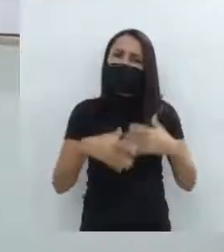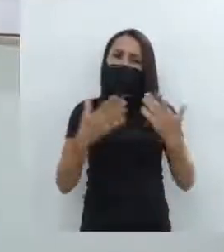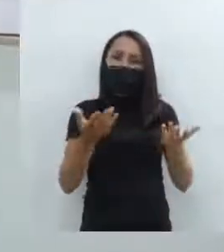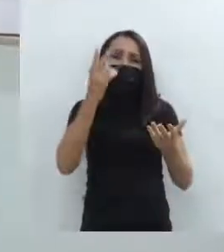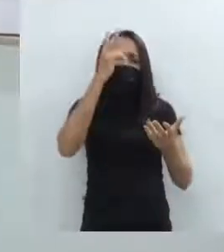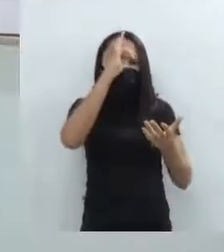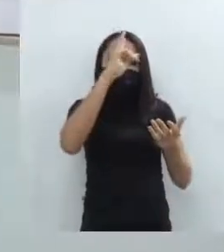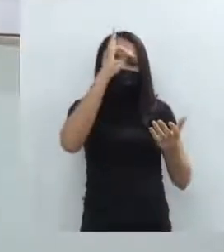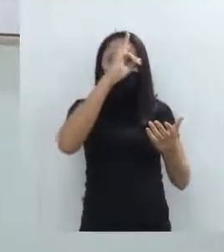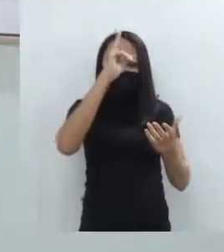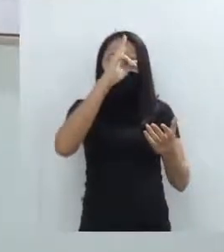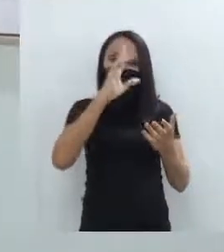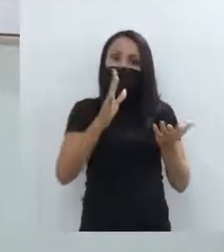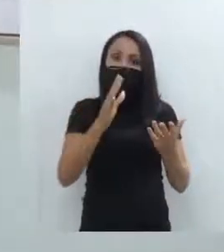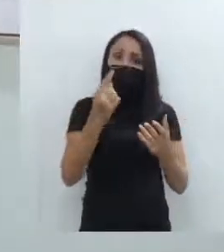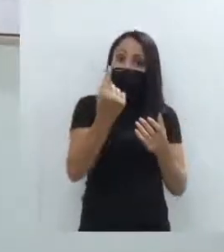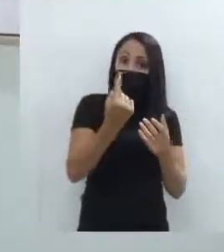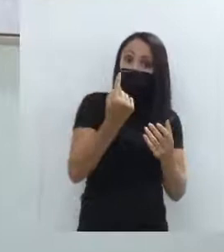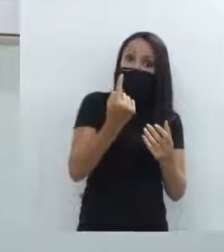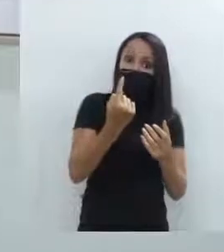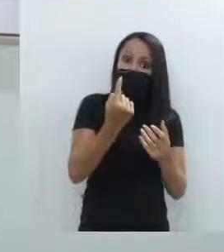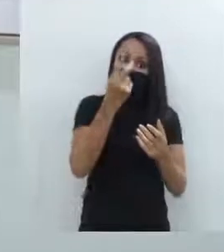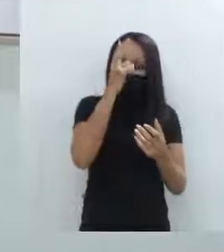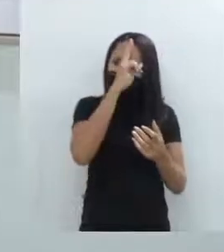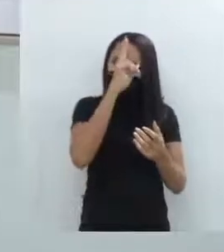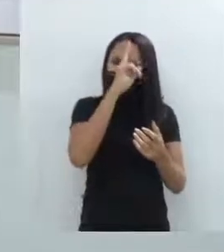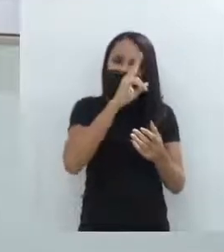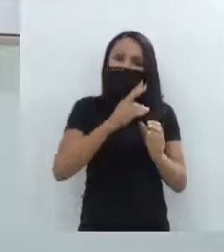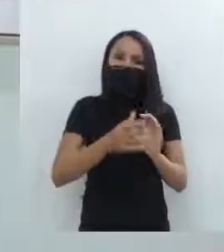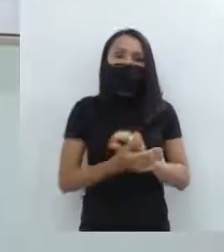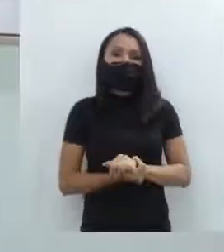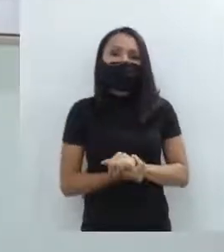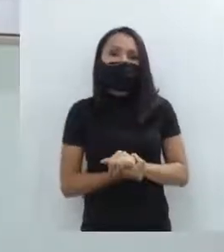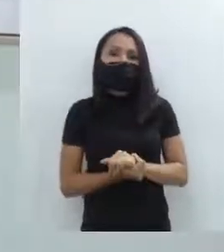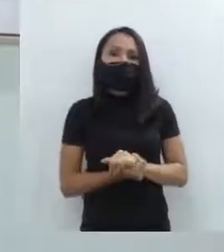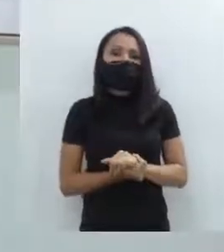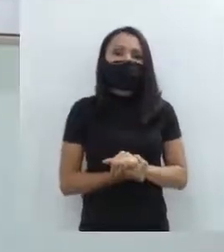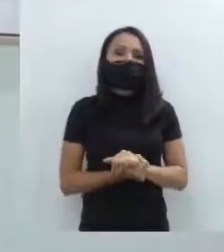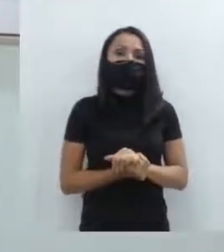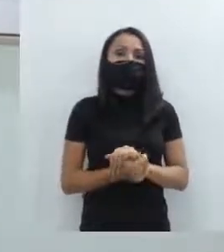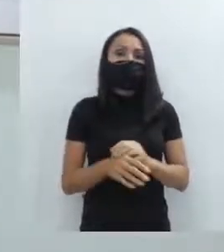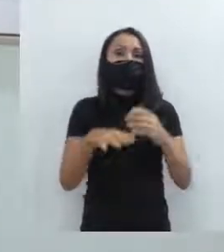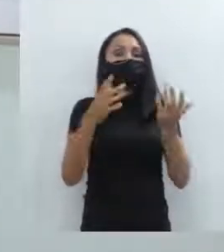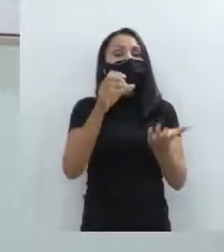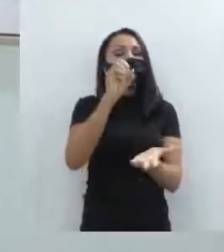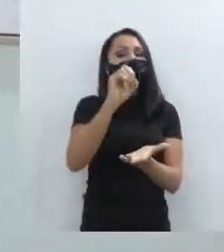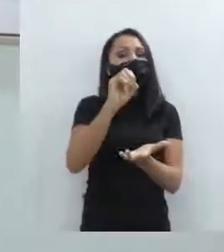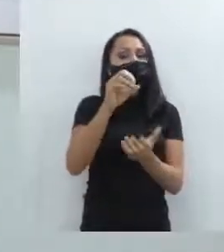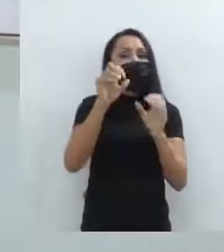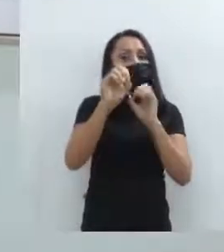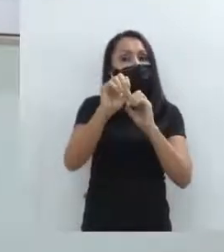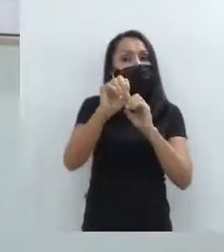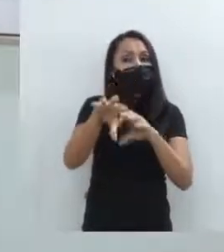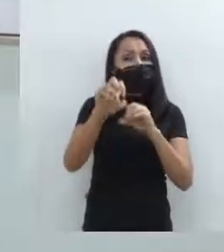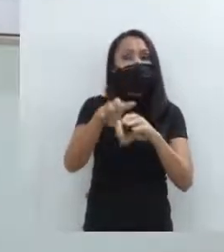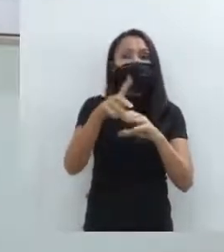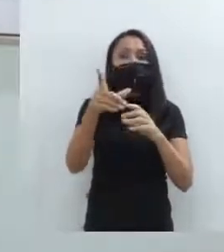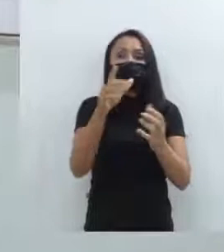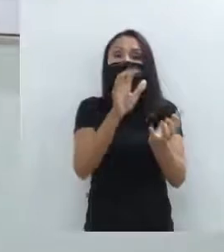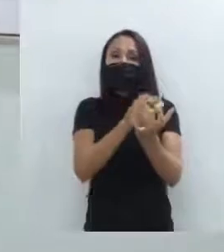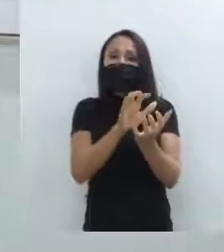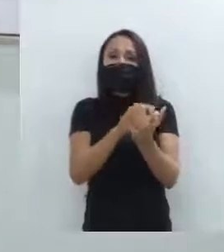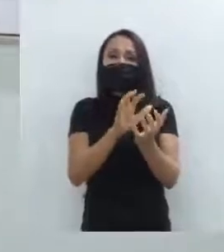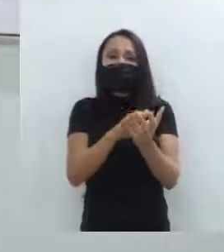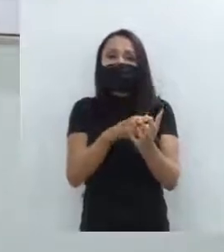história. Olha, preste atenção, olha para cá. Única na história da educação de Pernambuco. Eu mesmo já falei